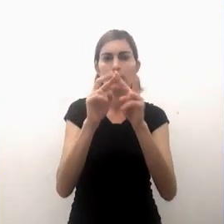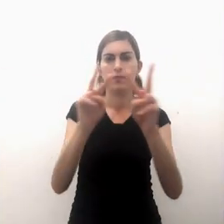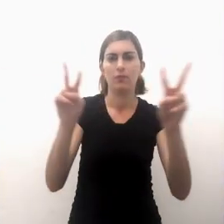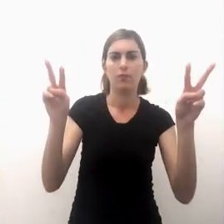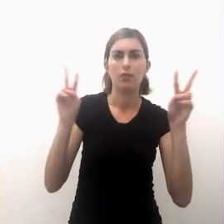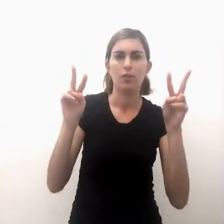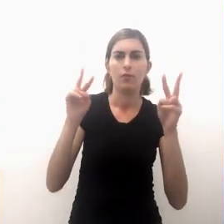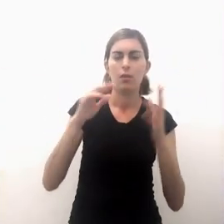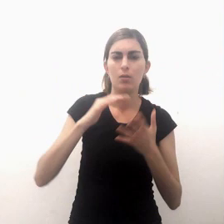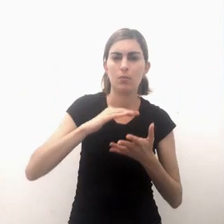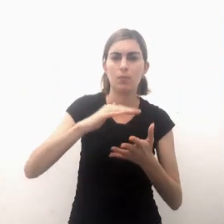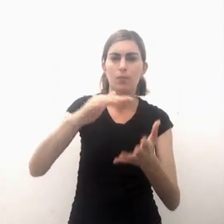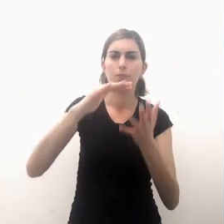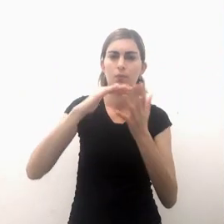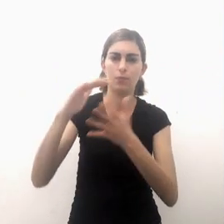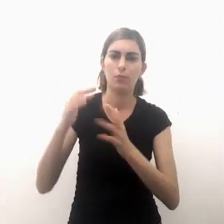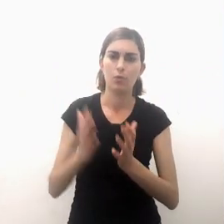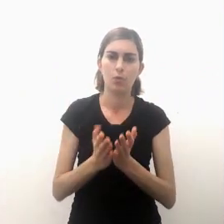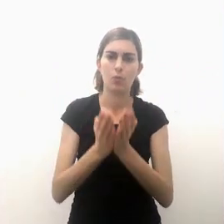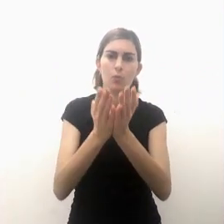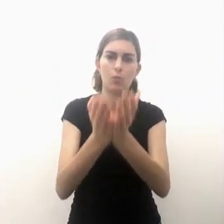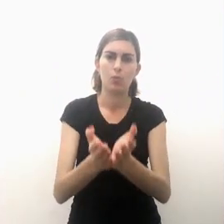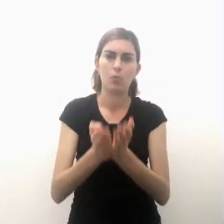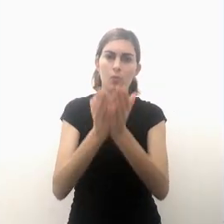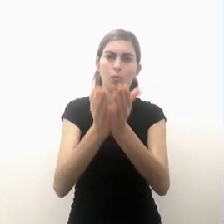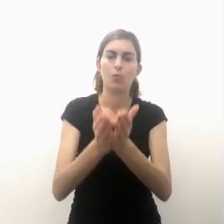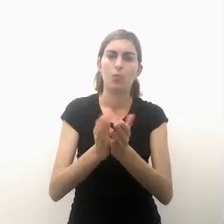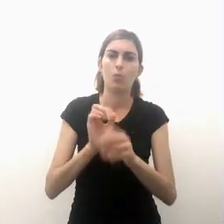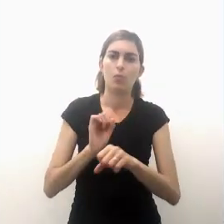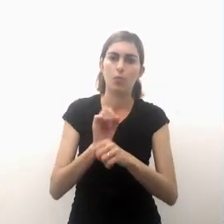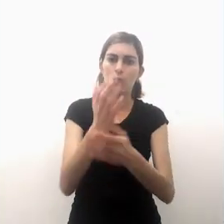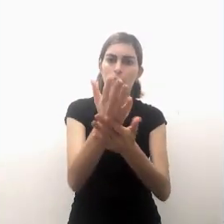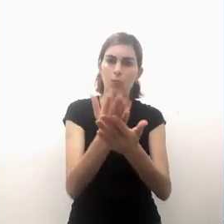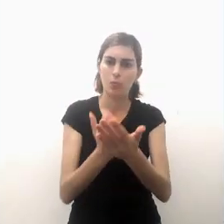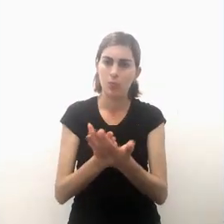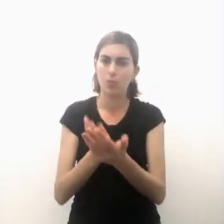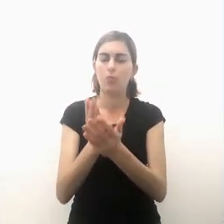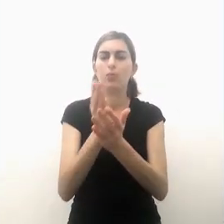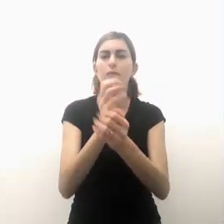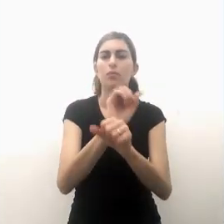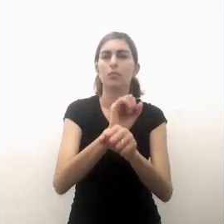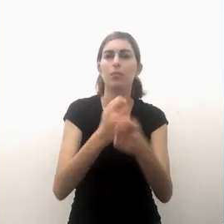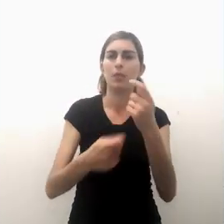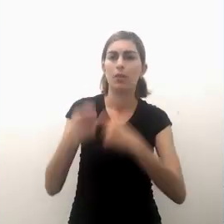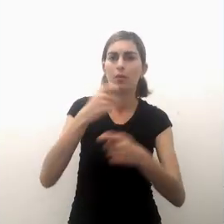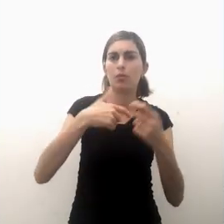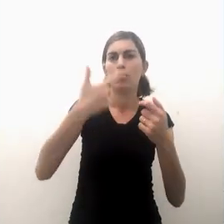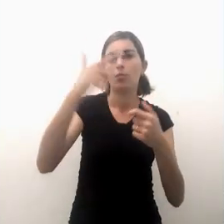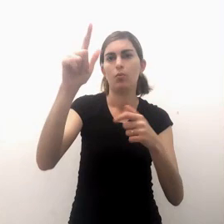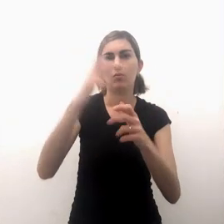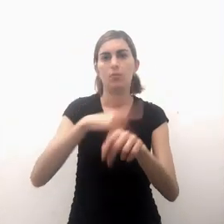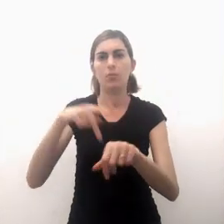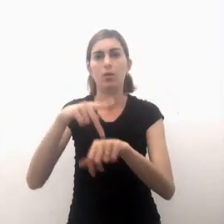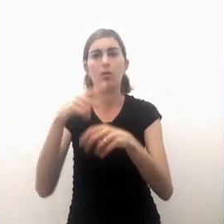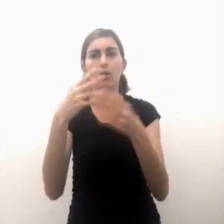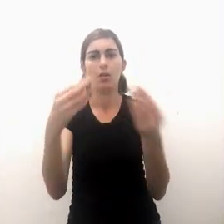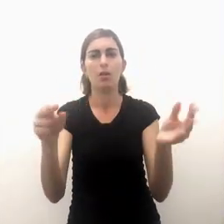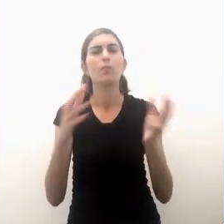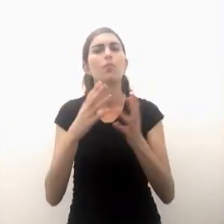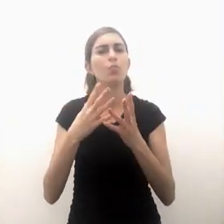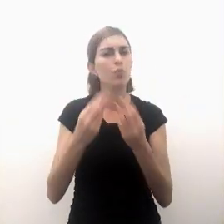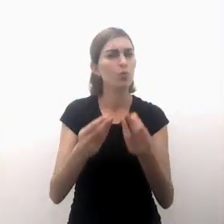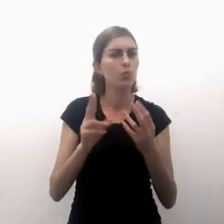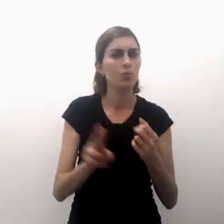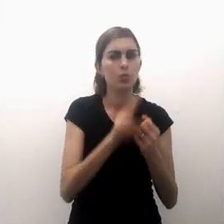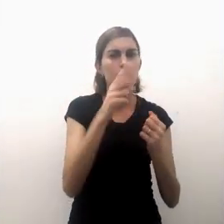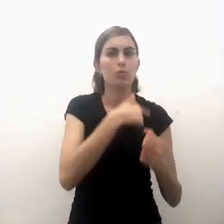esses cargueiros, tá? A instalação desses portos que levam mercadorias para outros países, eles são muito frequentes